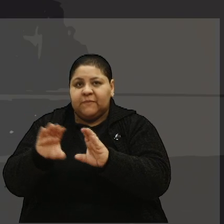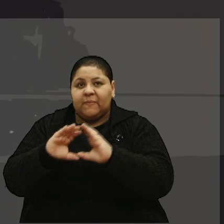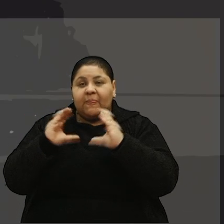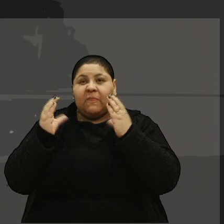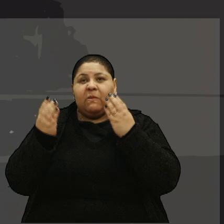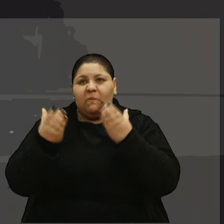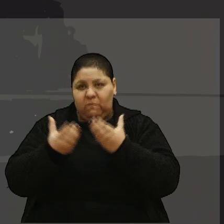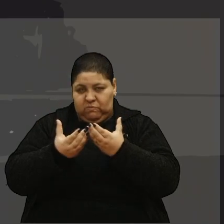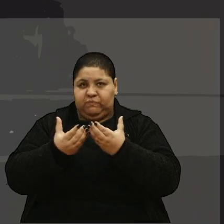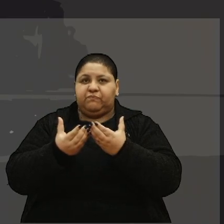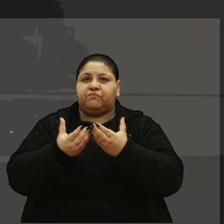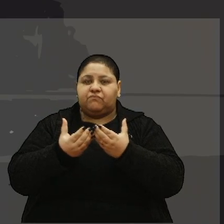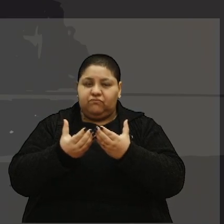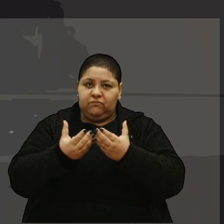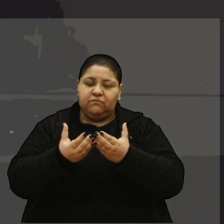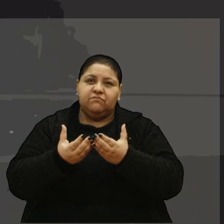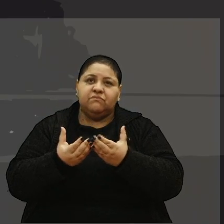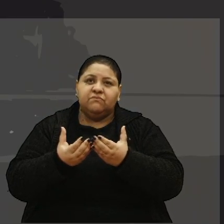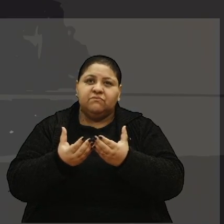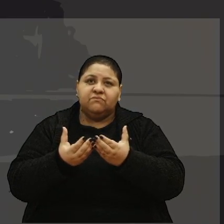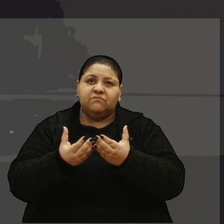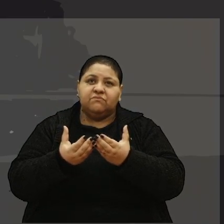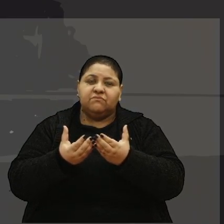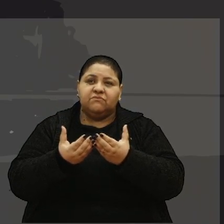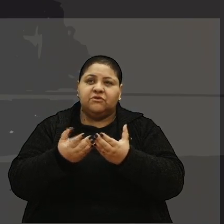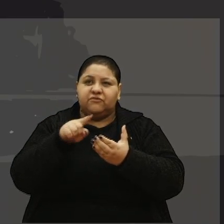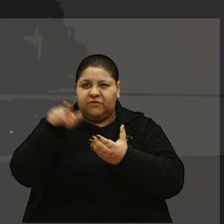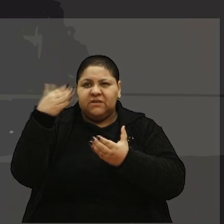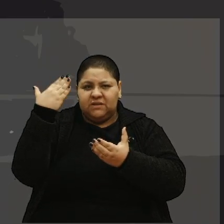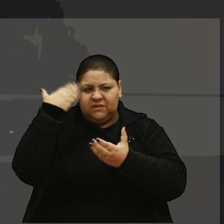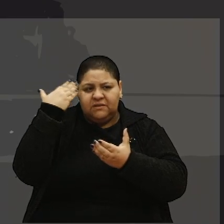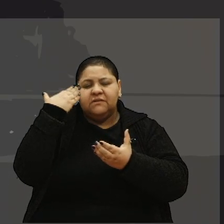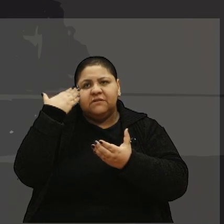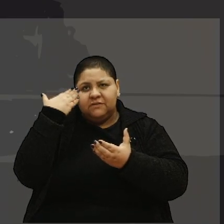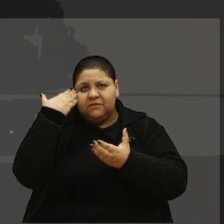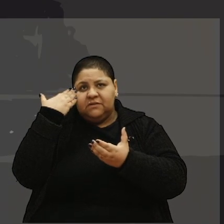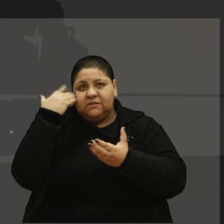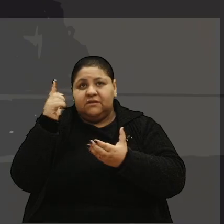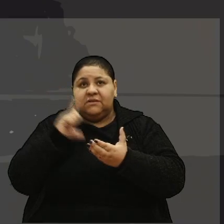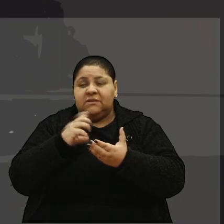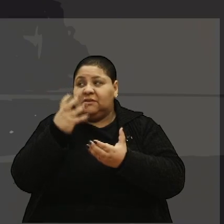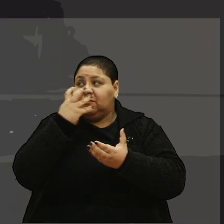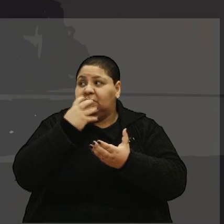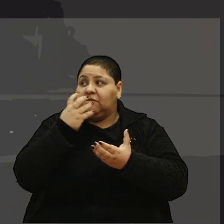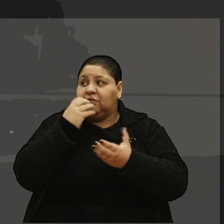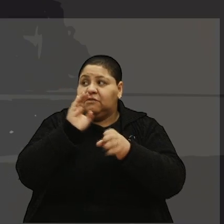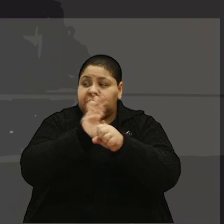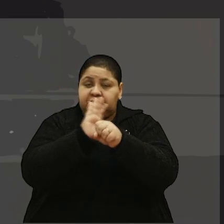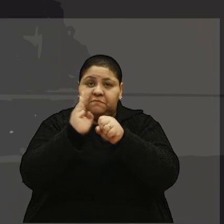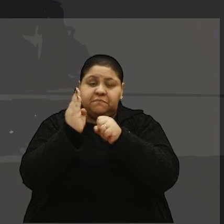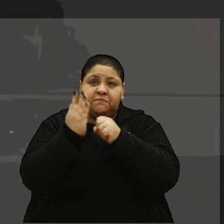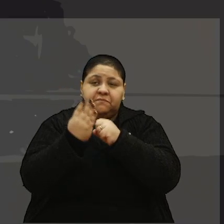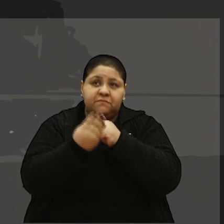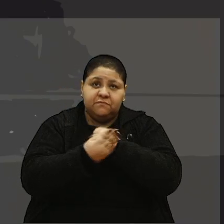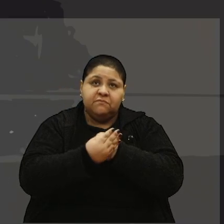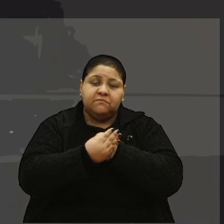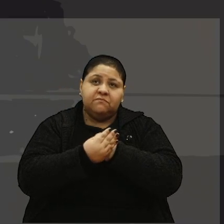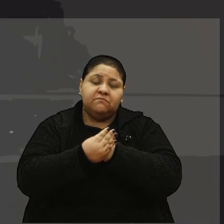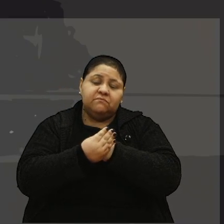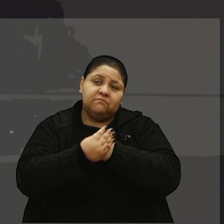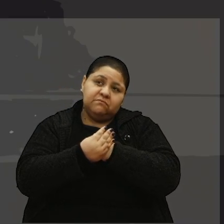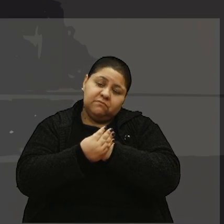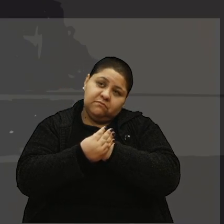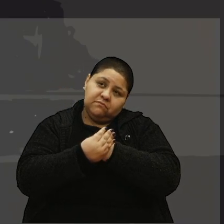né? É sabido de alguns também que tem cachorro nos bairros